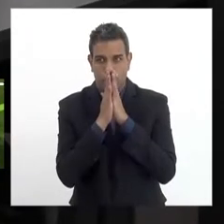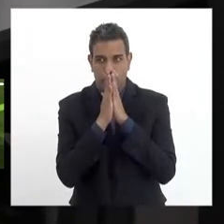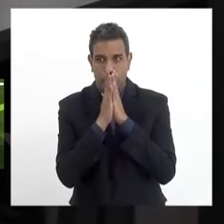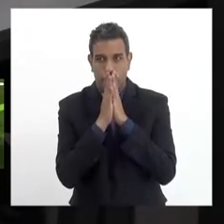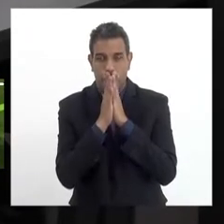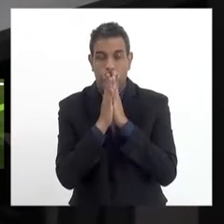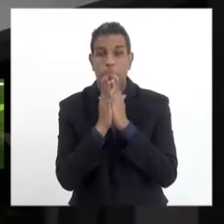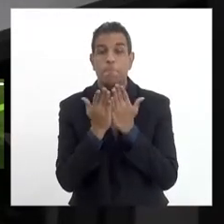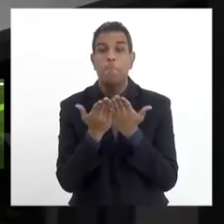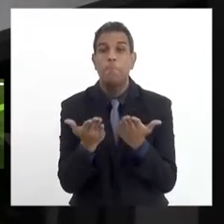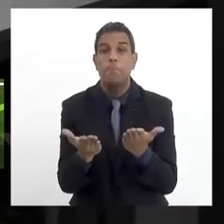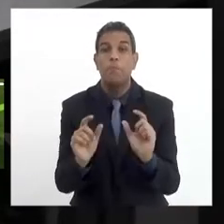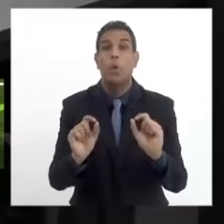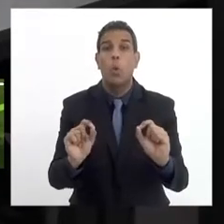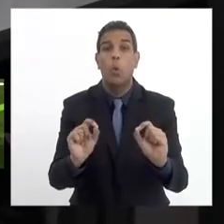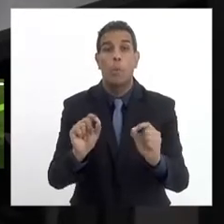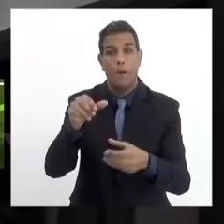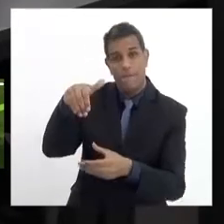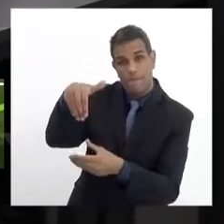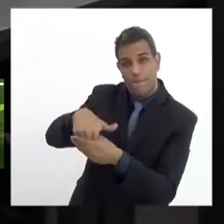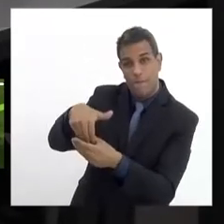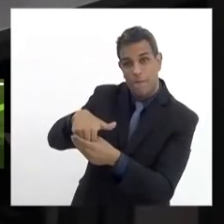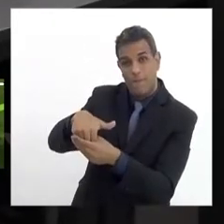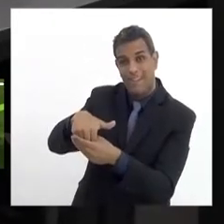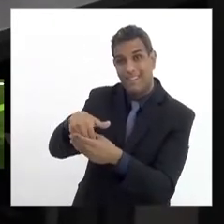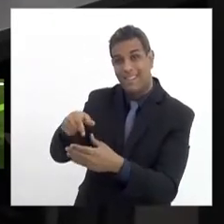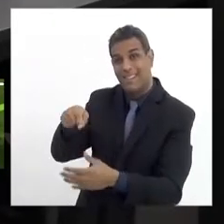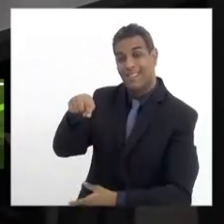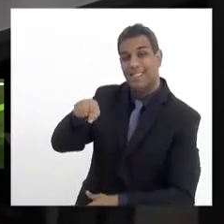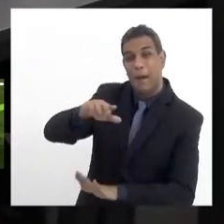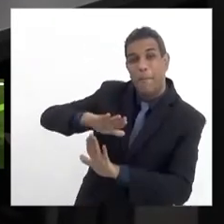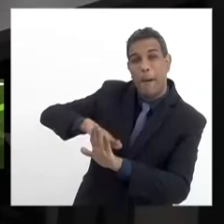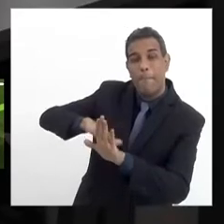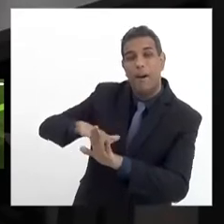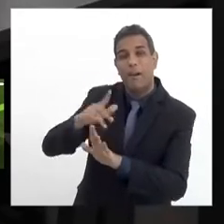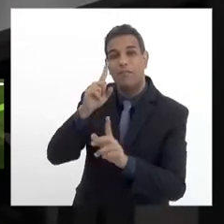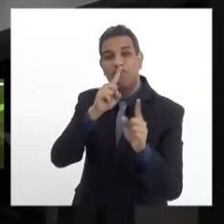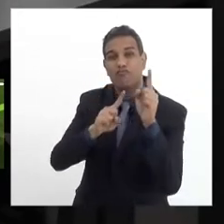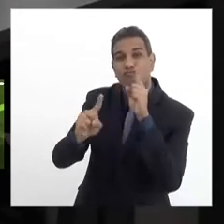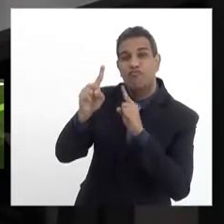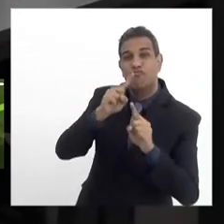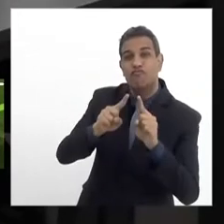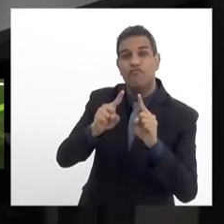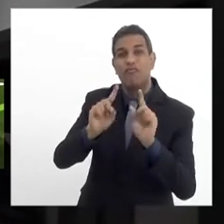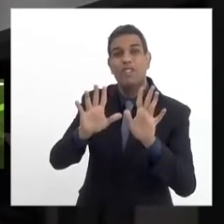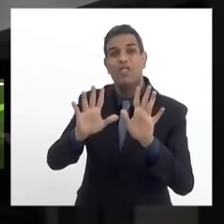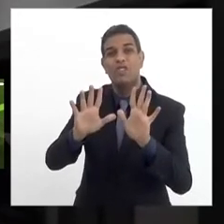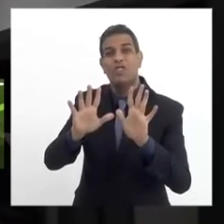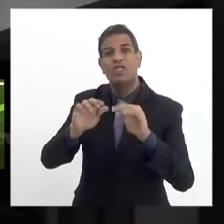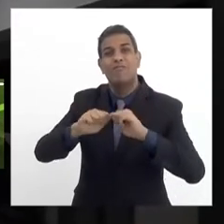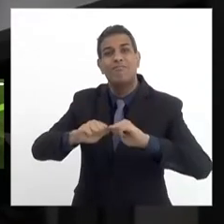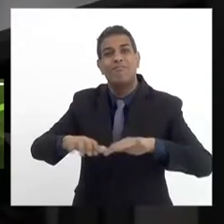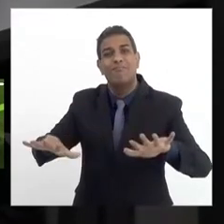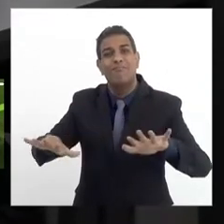fisicamente ela, entendeu? Então, prejudicabilidade vai por aqui. Perfeito. Bom, eu vou manter o voto aqui pela prejudicabilidade. Não, e claro, agora já saiu. Até